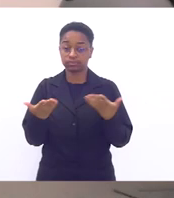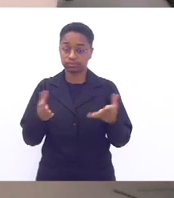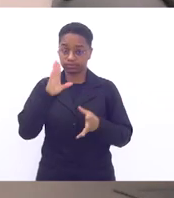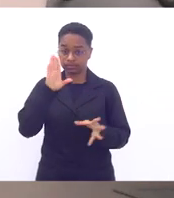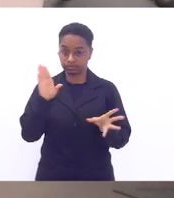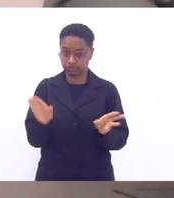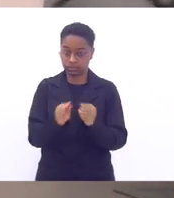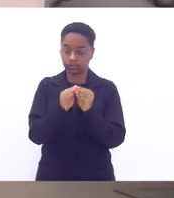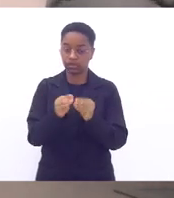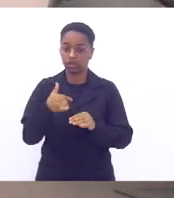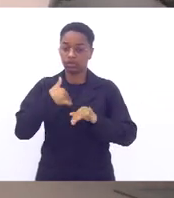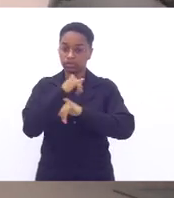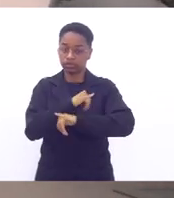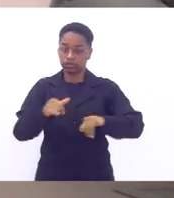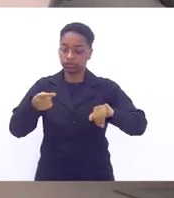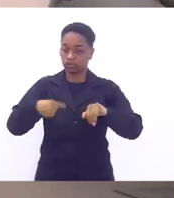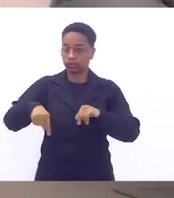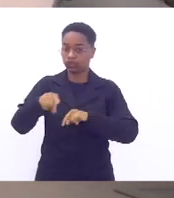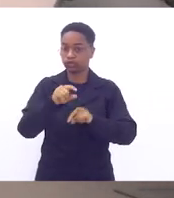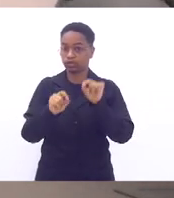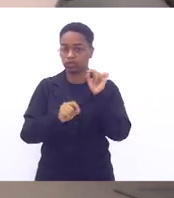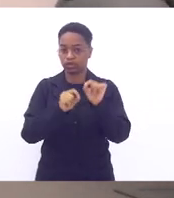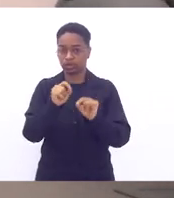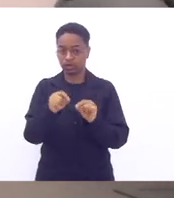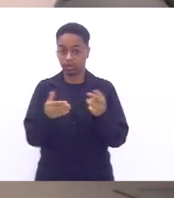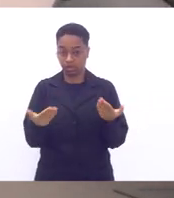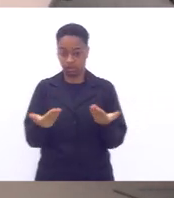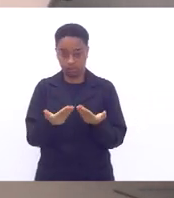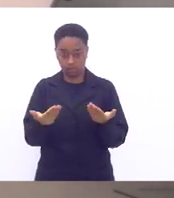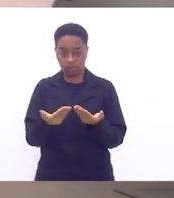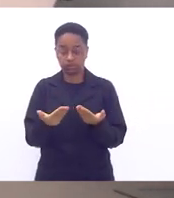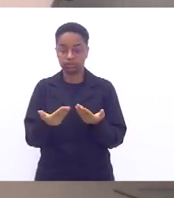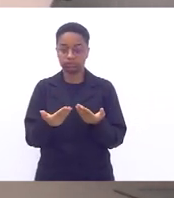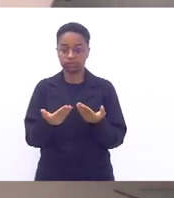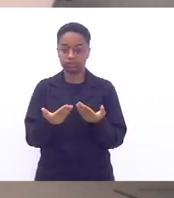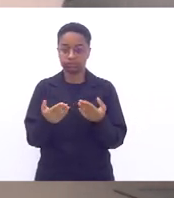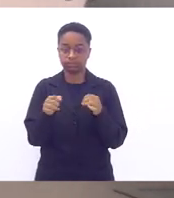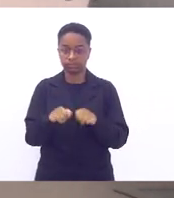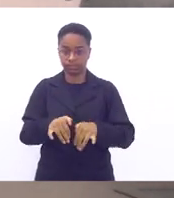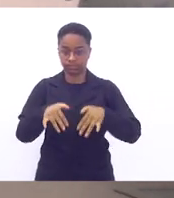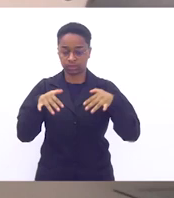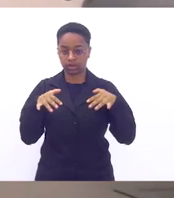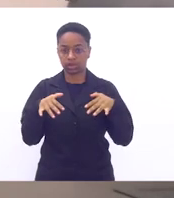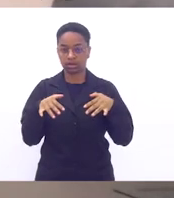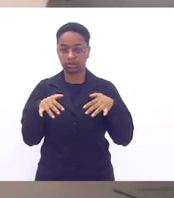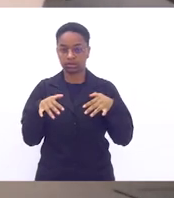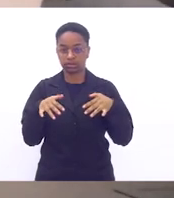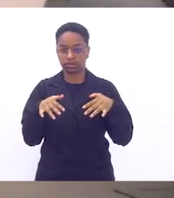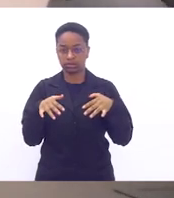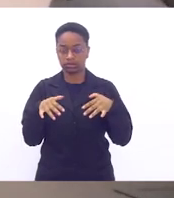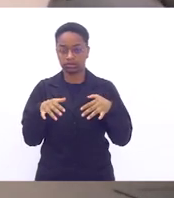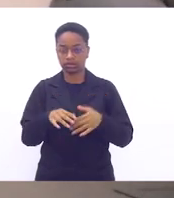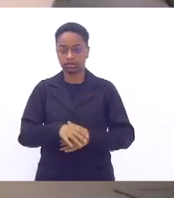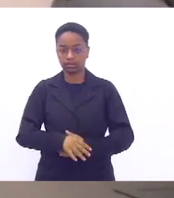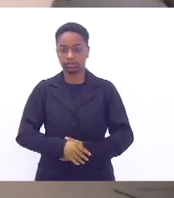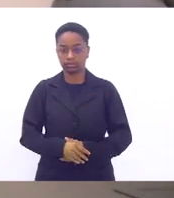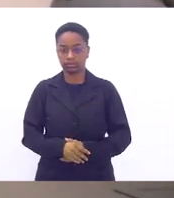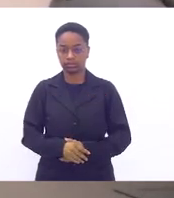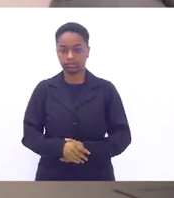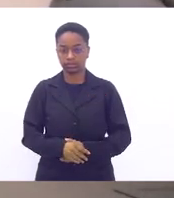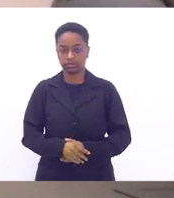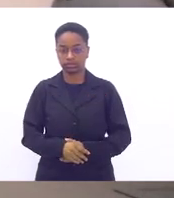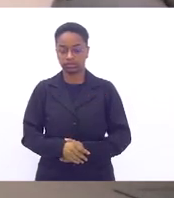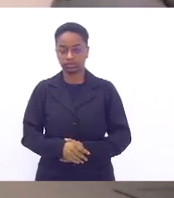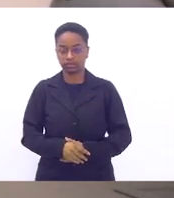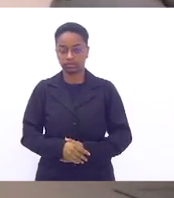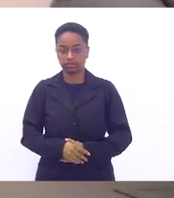Quero Dizer para vocês Isso quer dizer a hoje essa audiência pública ela é vem coroar esse trabalho que